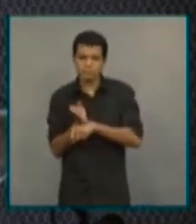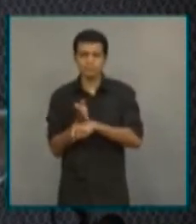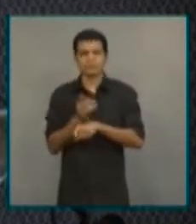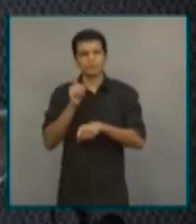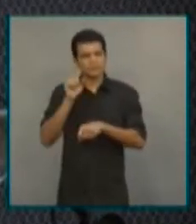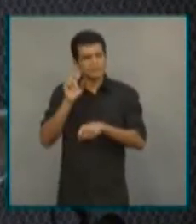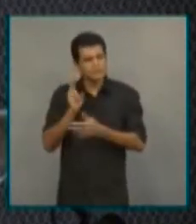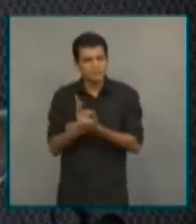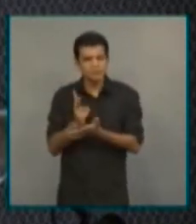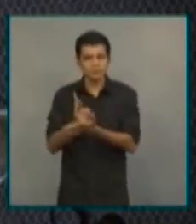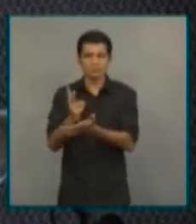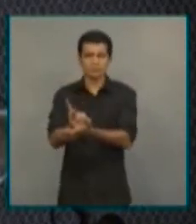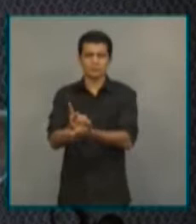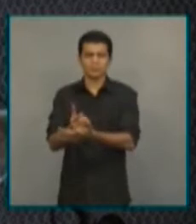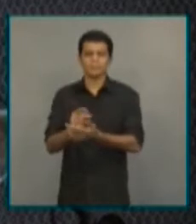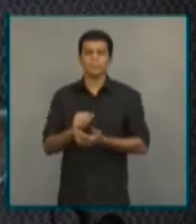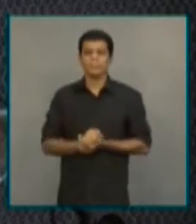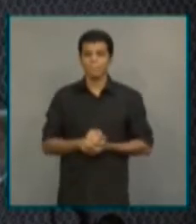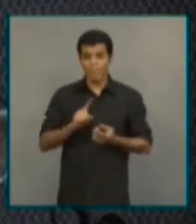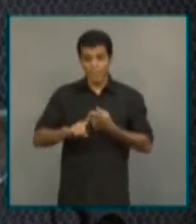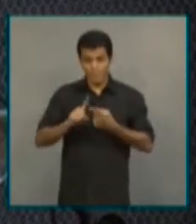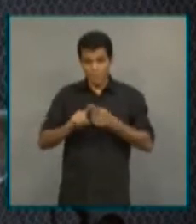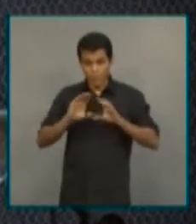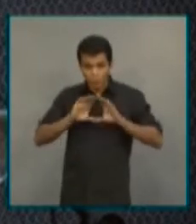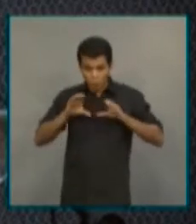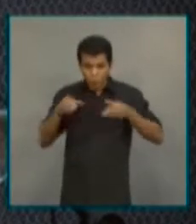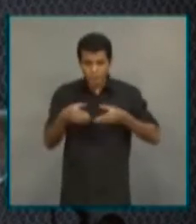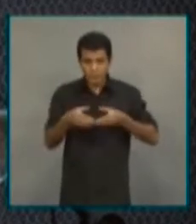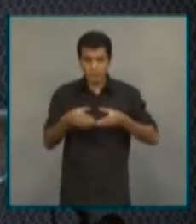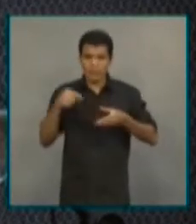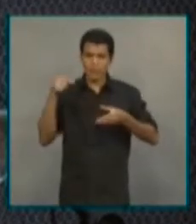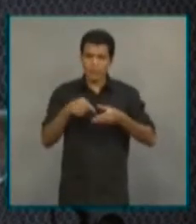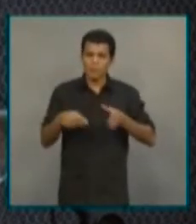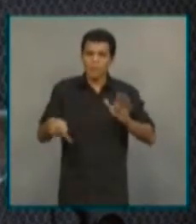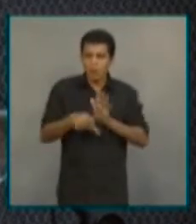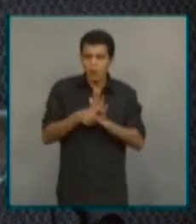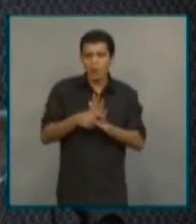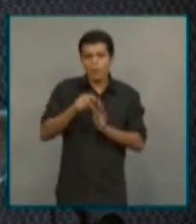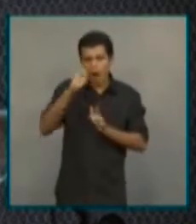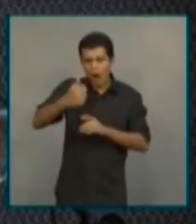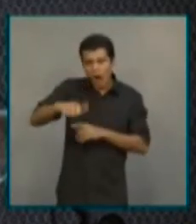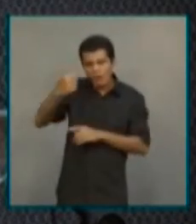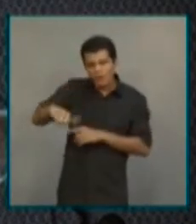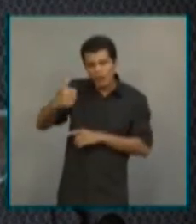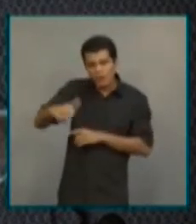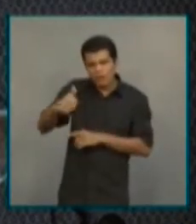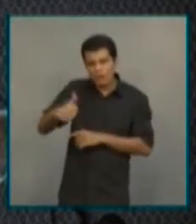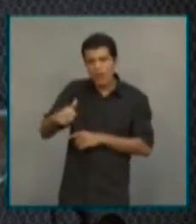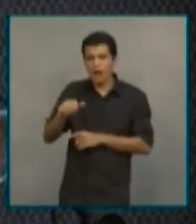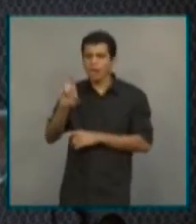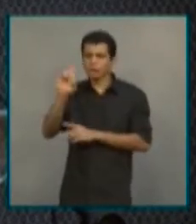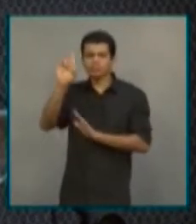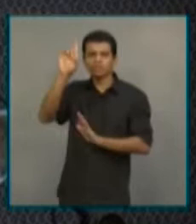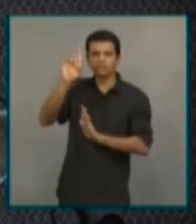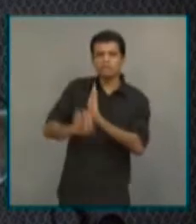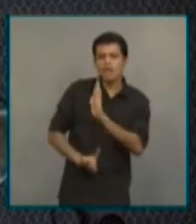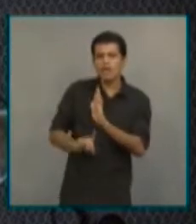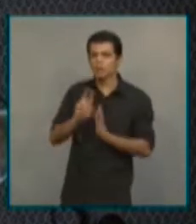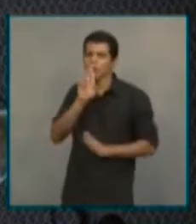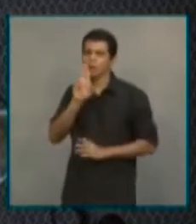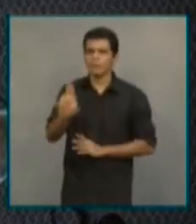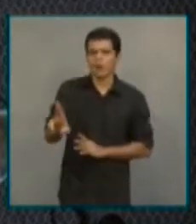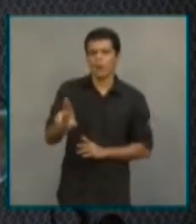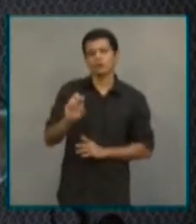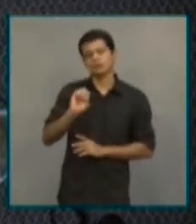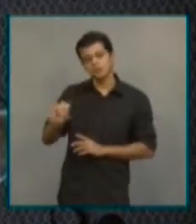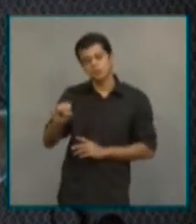uma comissão indicada pela CCJ para o caso de avaliar um eventual direito de resposta que venha a ser deferido.